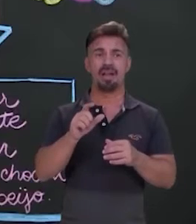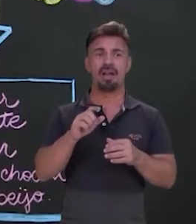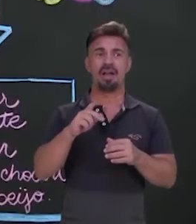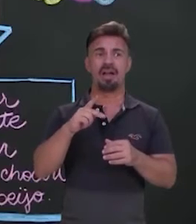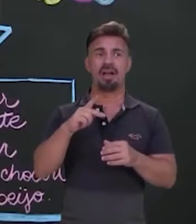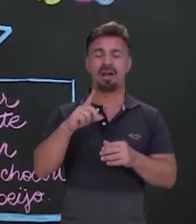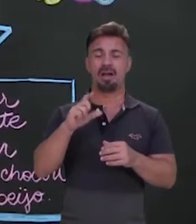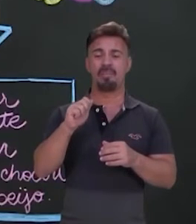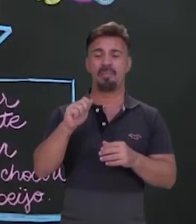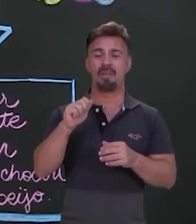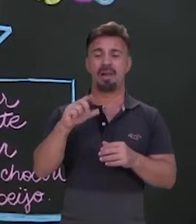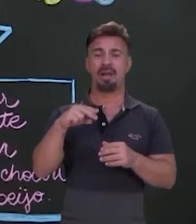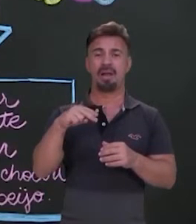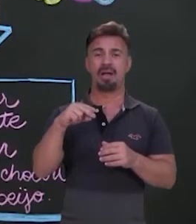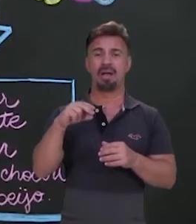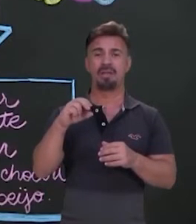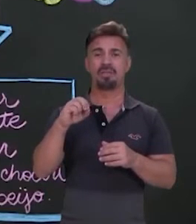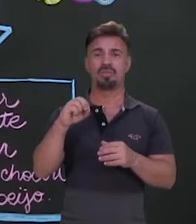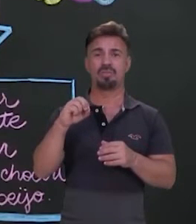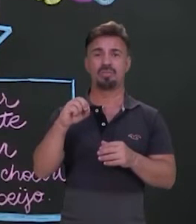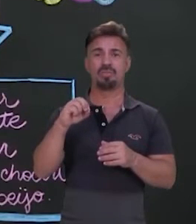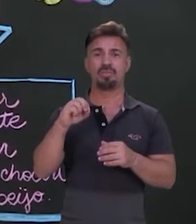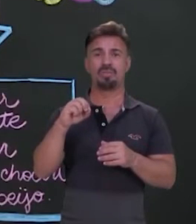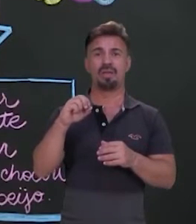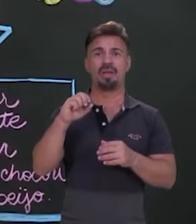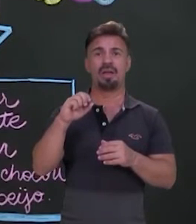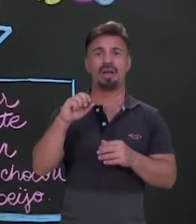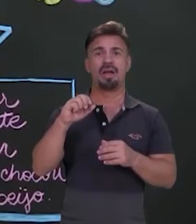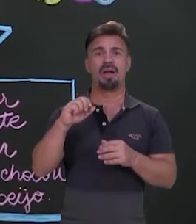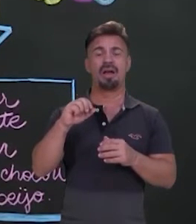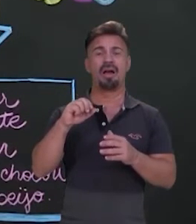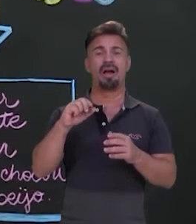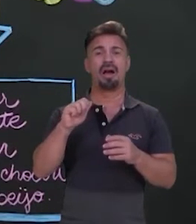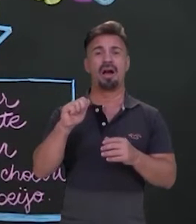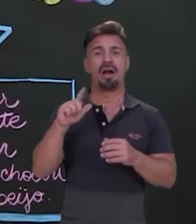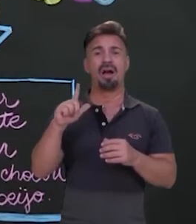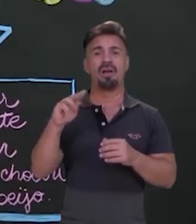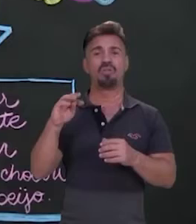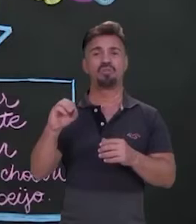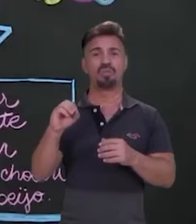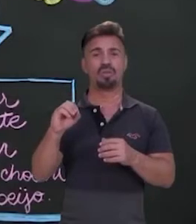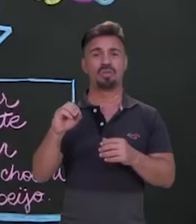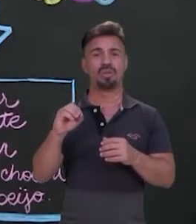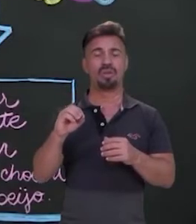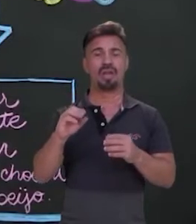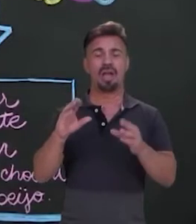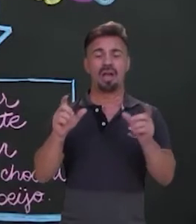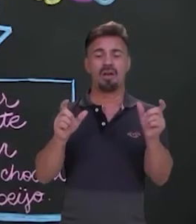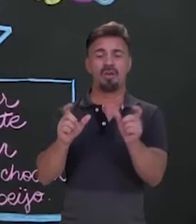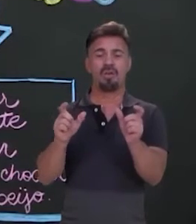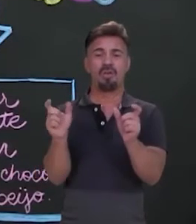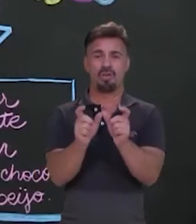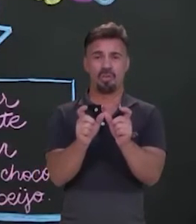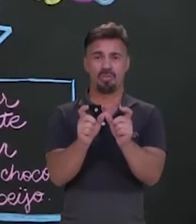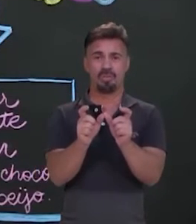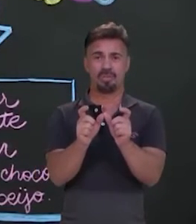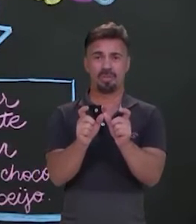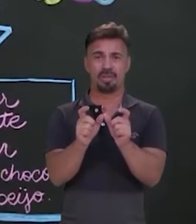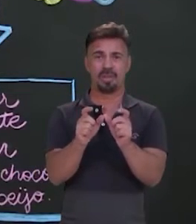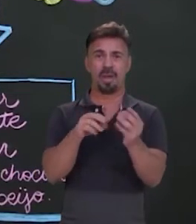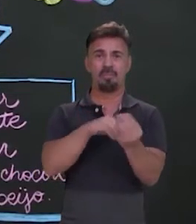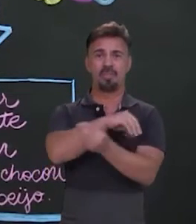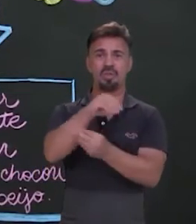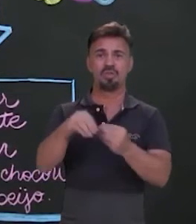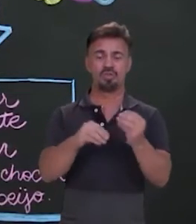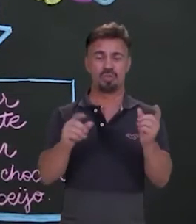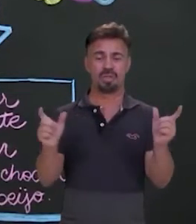virar plano alto, virou planalto. Por isso que a gente chama esse processo de aglutinação, uma combinação, uma